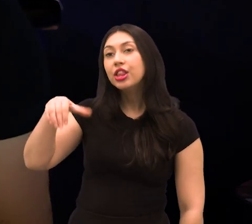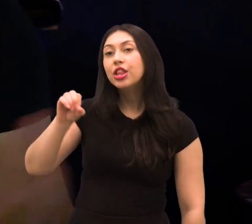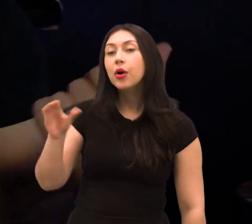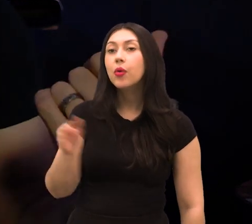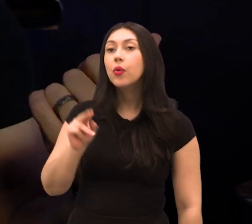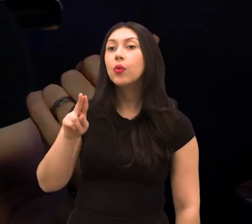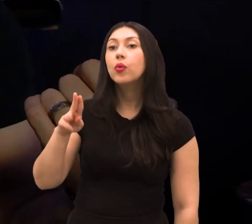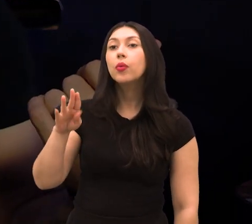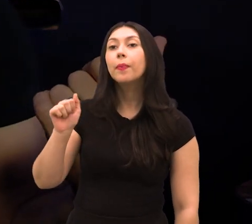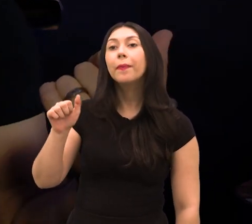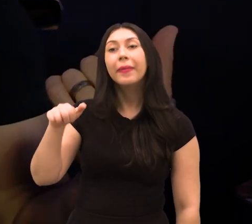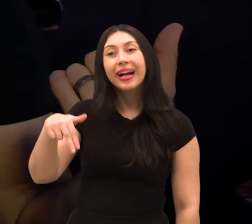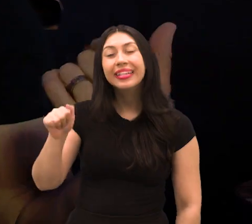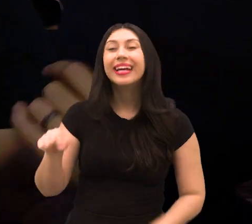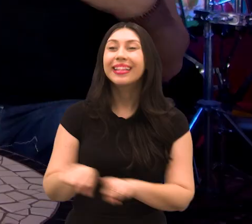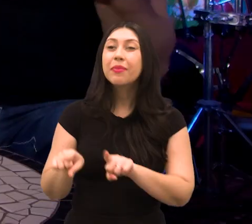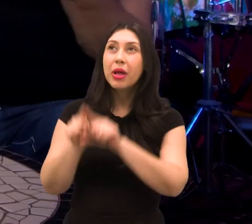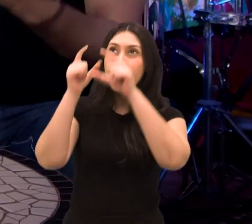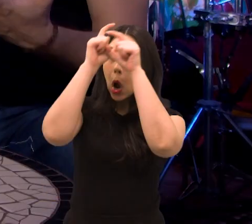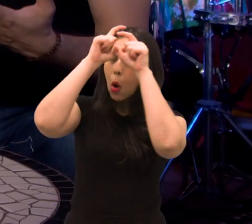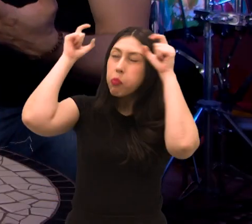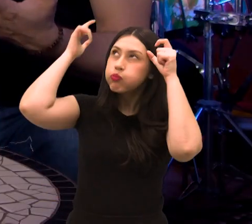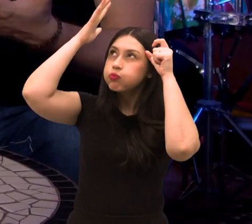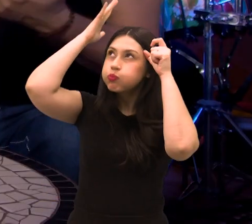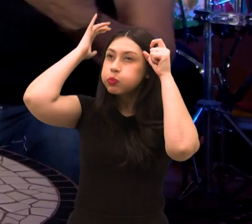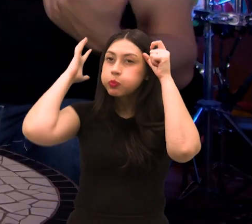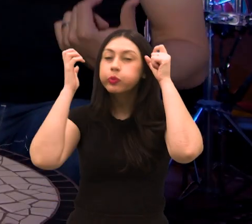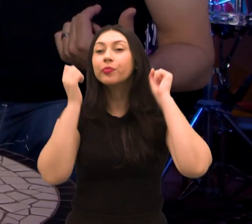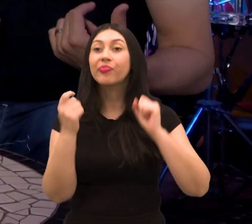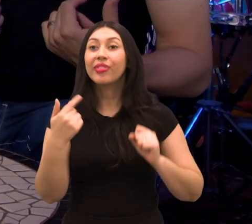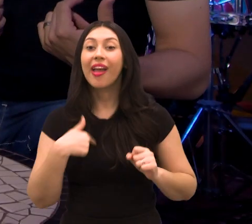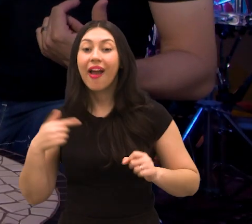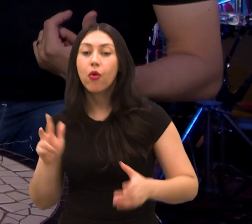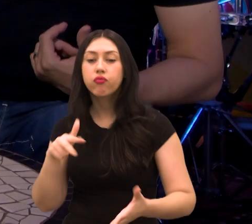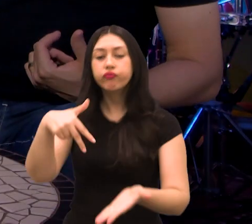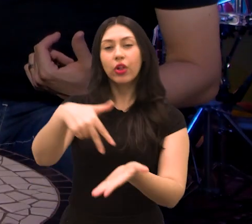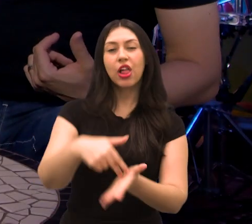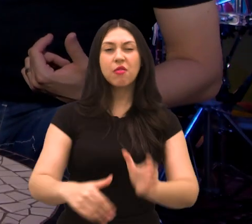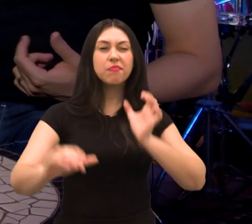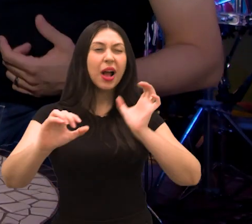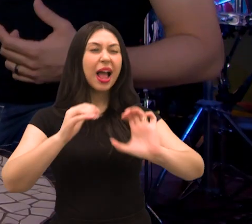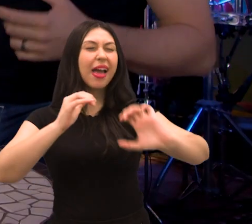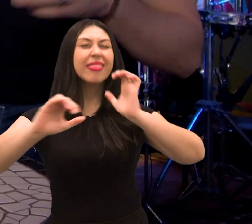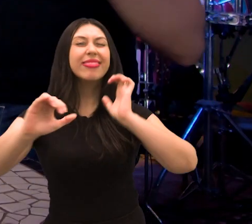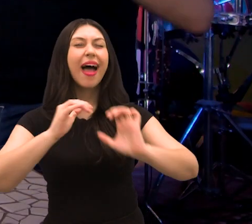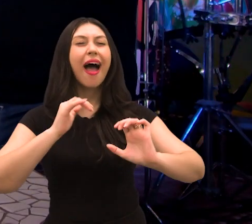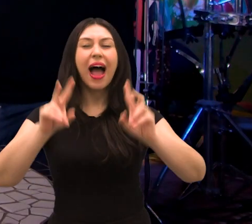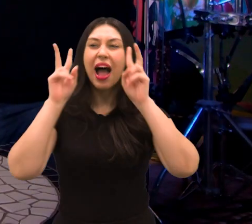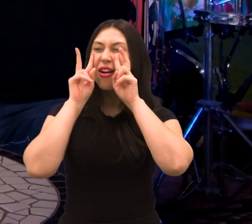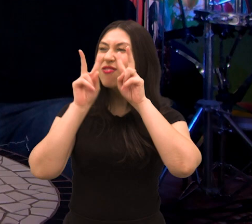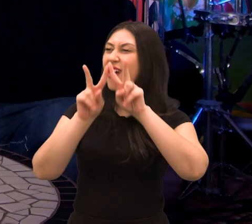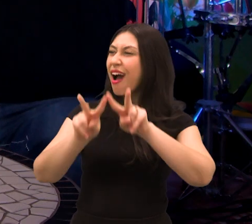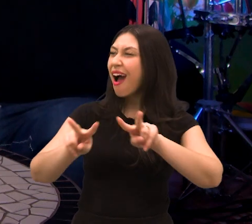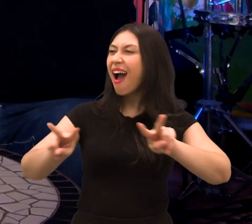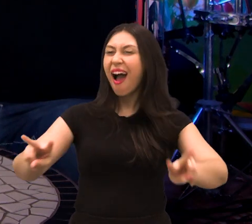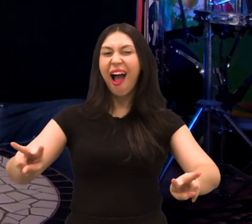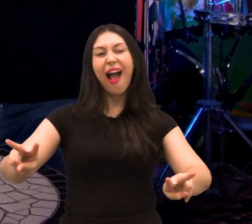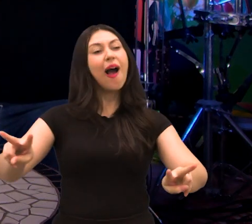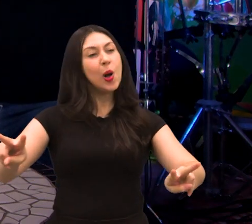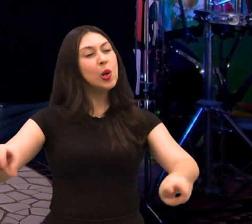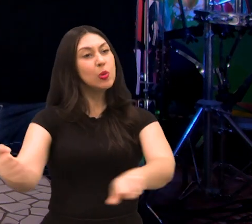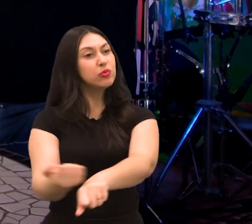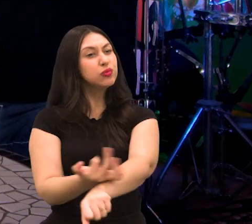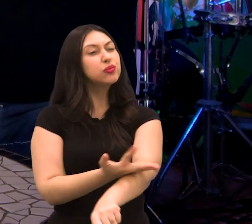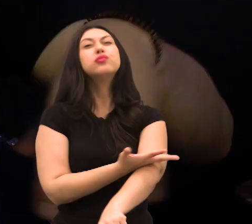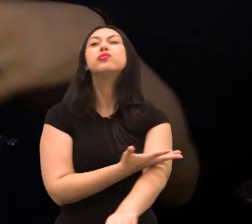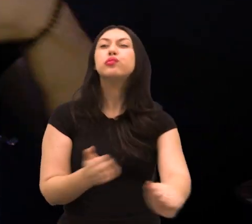uma do Cazuza tocando violão. Então eu ia pra frente do palco, a hora que eu voltava pra bateria, eu achava que eu estava perdendo alguma coisa. Porque eu via, né, a